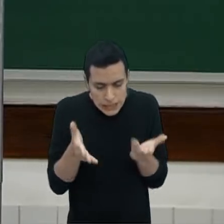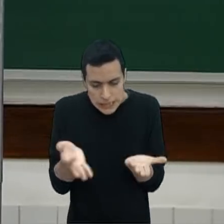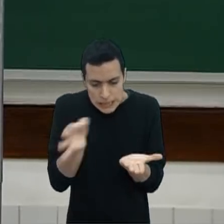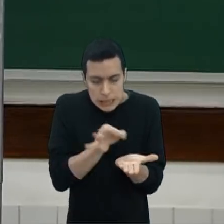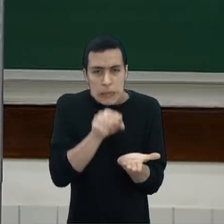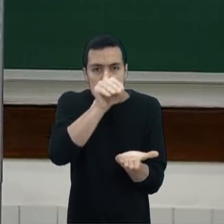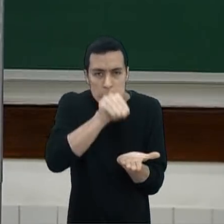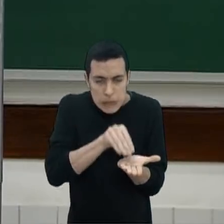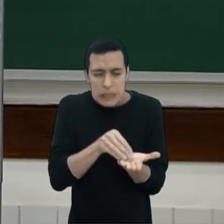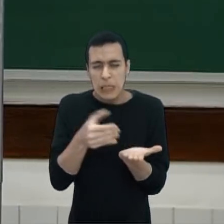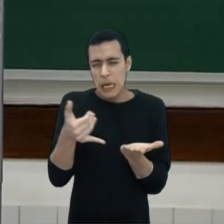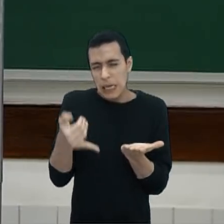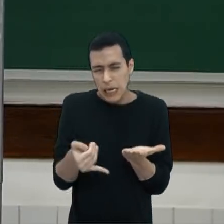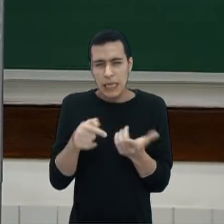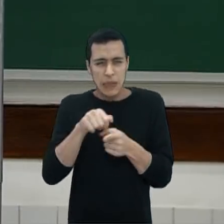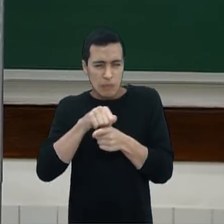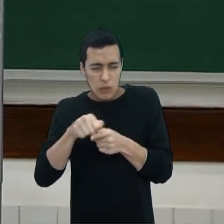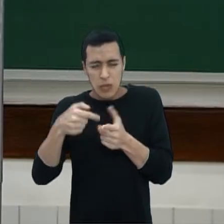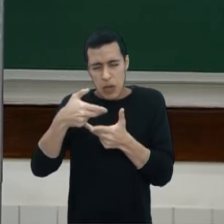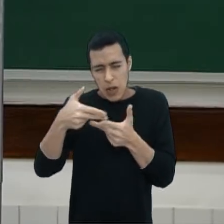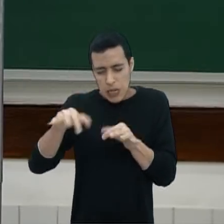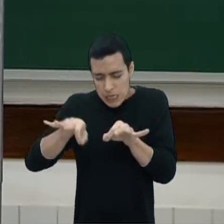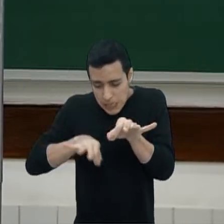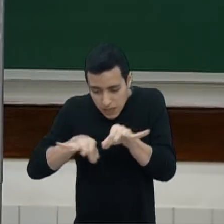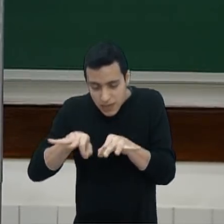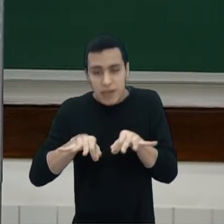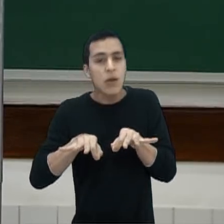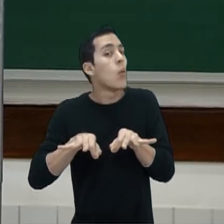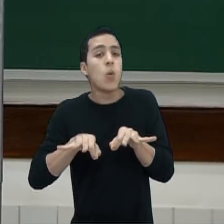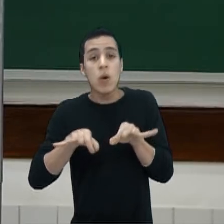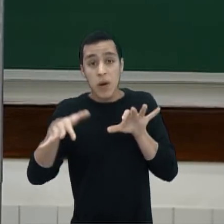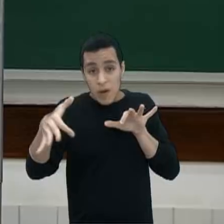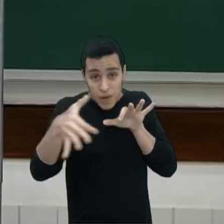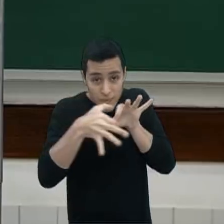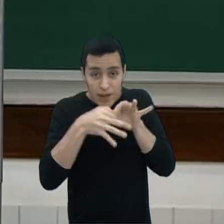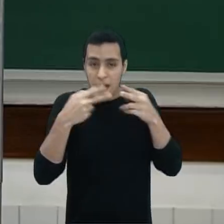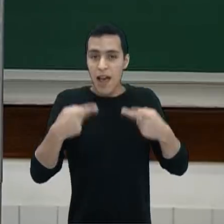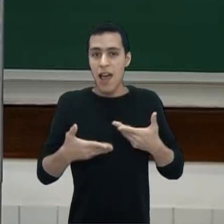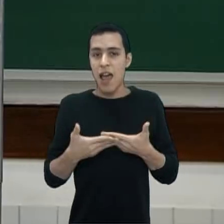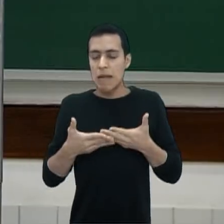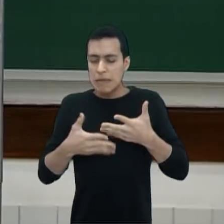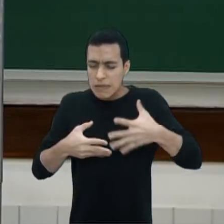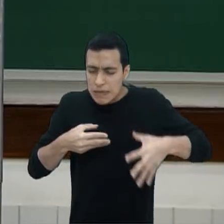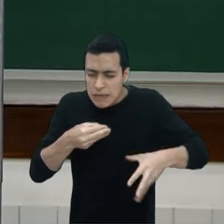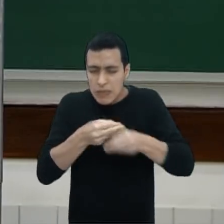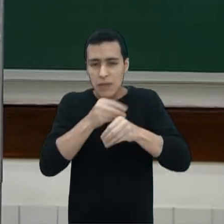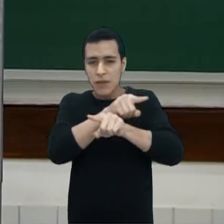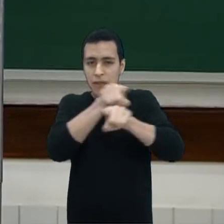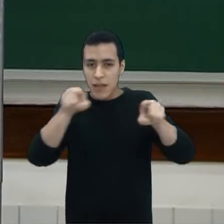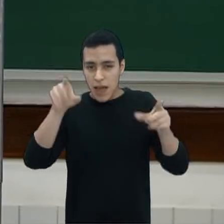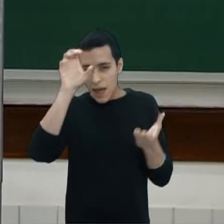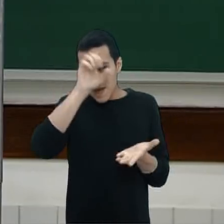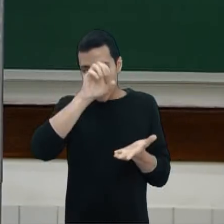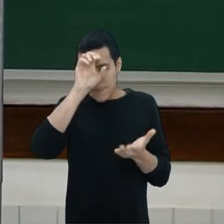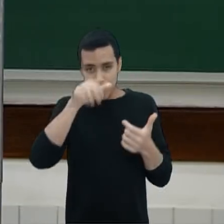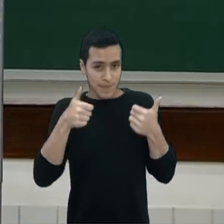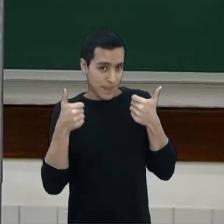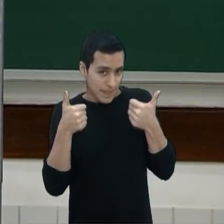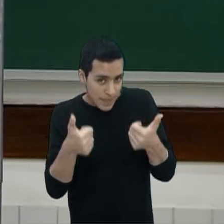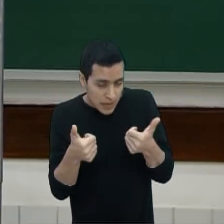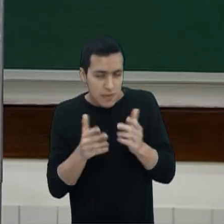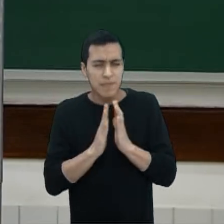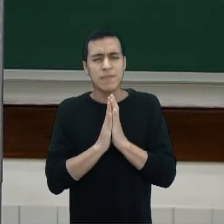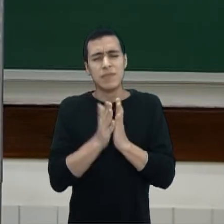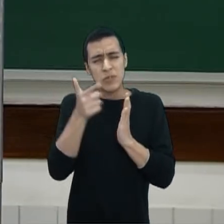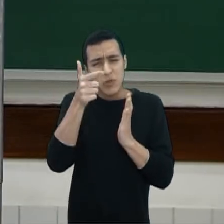caderno, lápis, borracha, caneta, né? Tudo necessário para que a gente possa contribuir com o aprendizado de vocês, certo? Então, mais uma